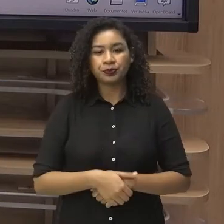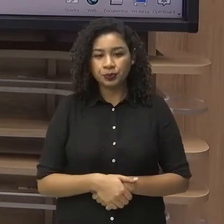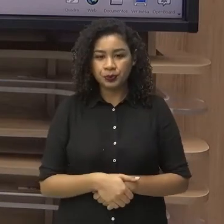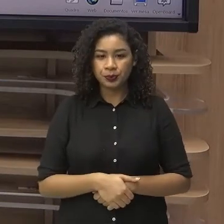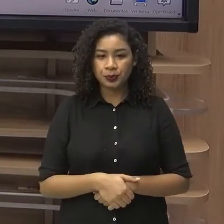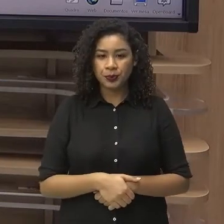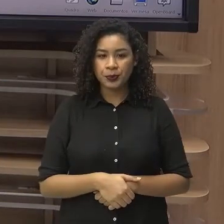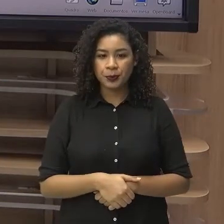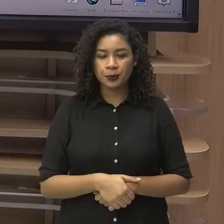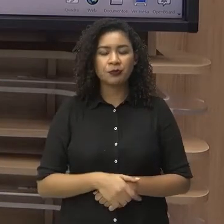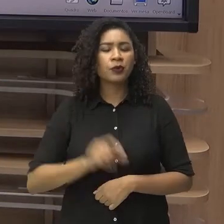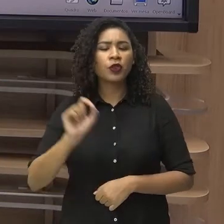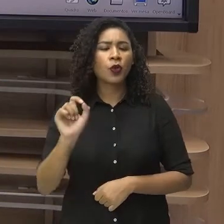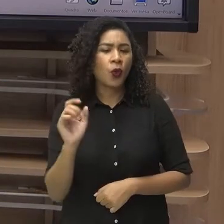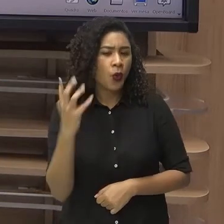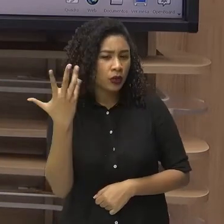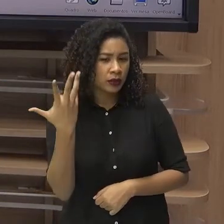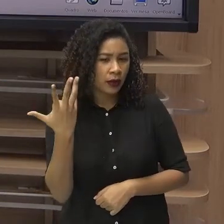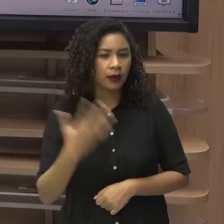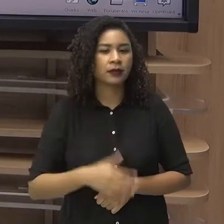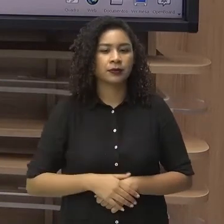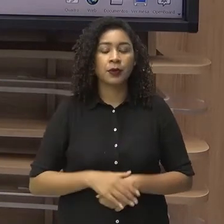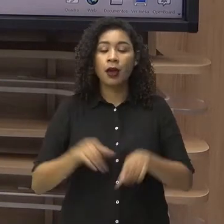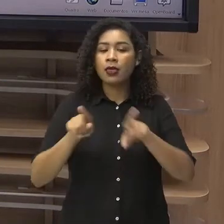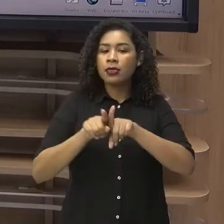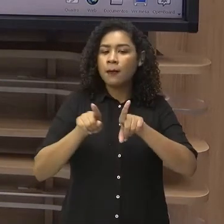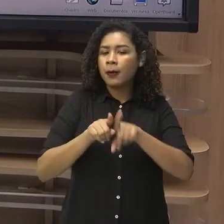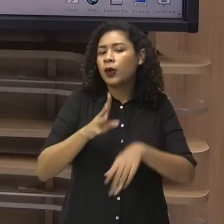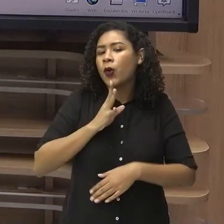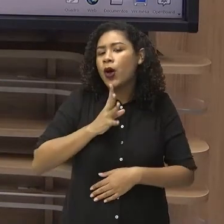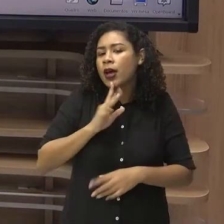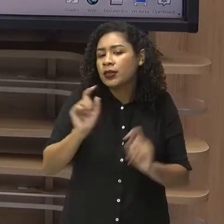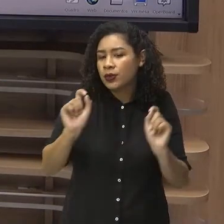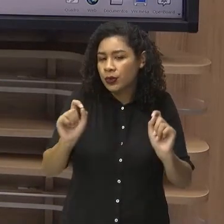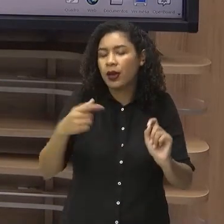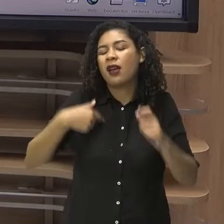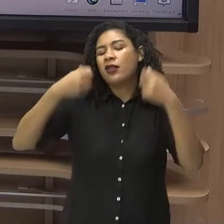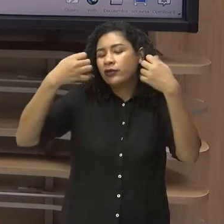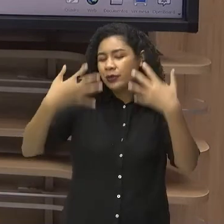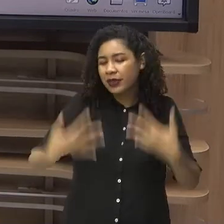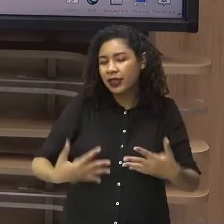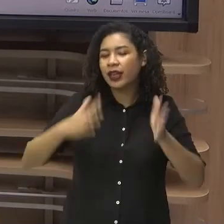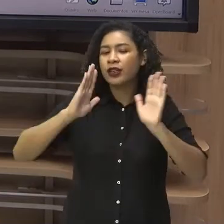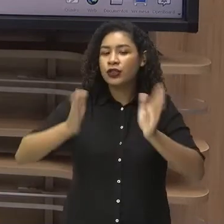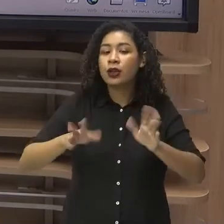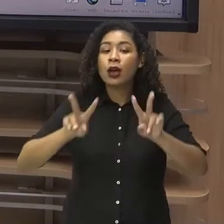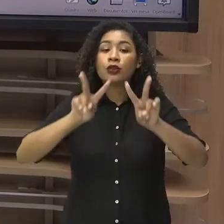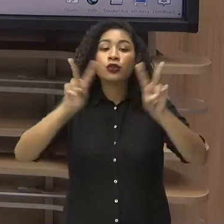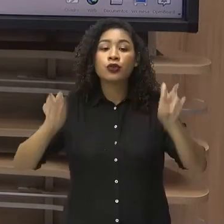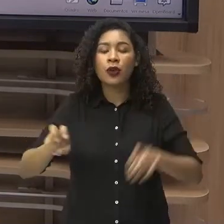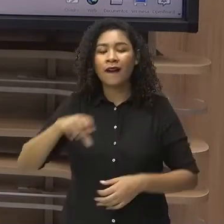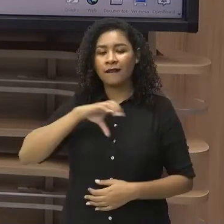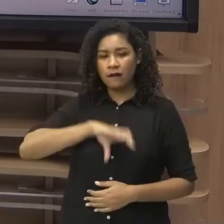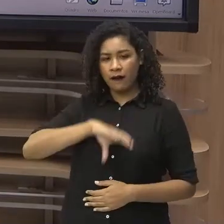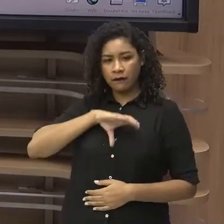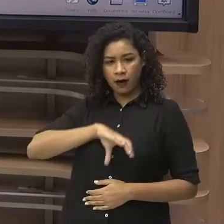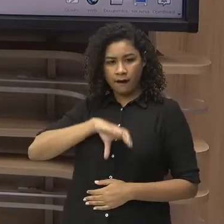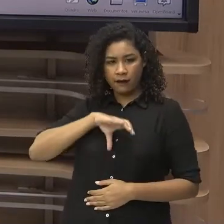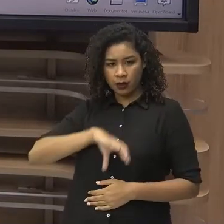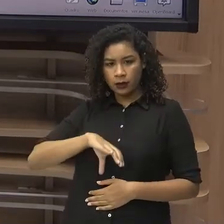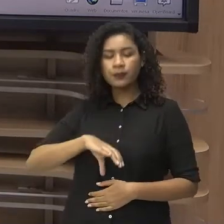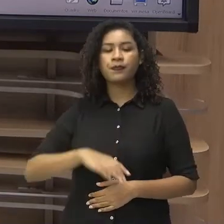tá bom? E aí o que acontece, né? A gente também conhece, já falamos anteriormente, sobre a menstruação, que é o que vai acontecer